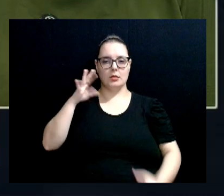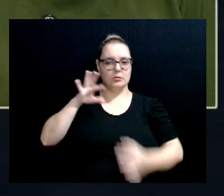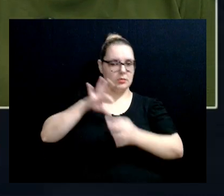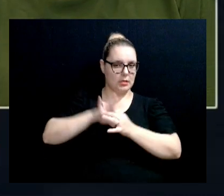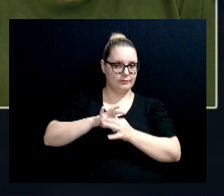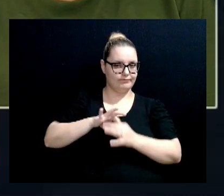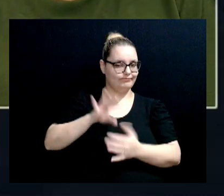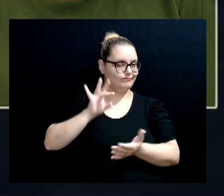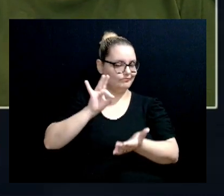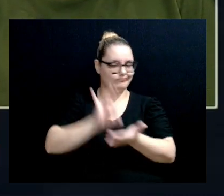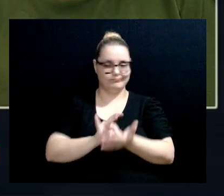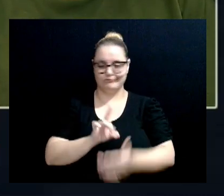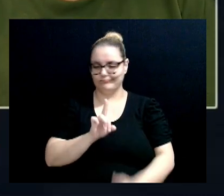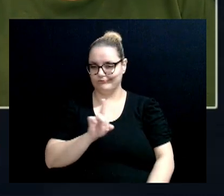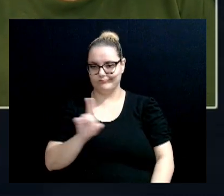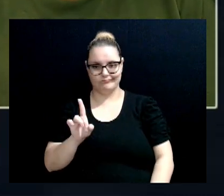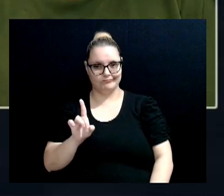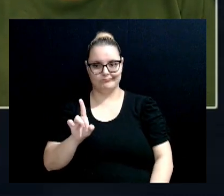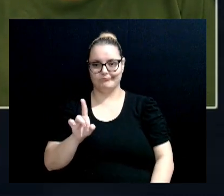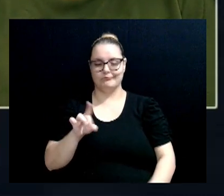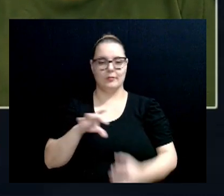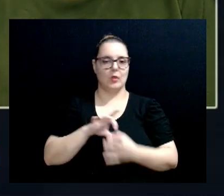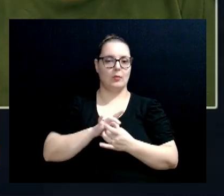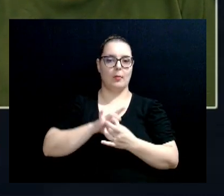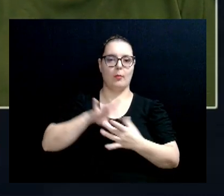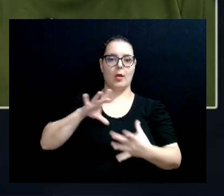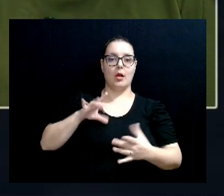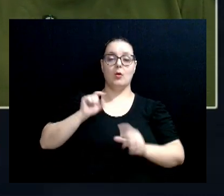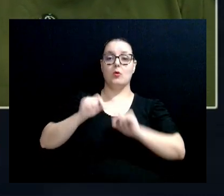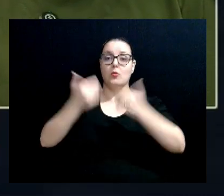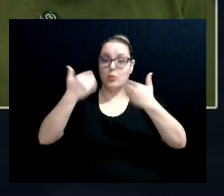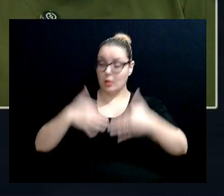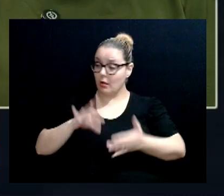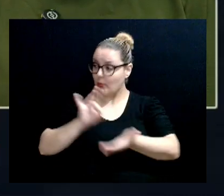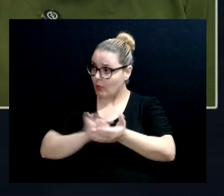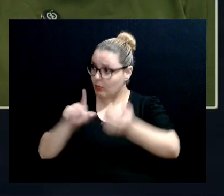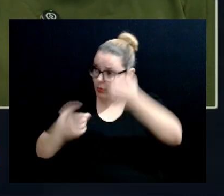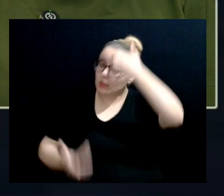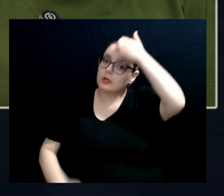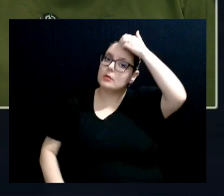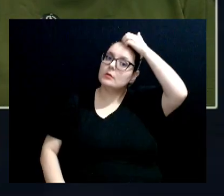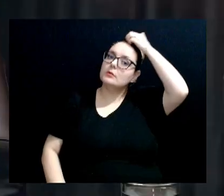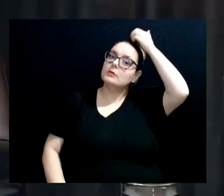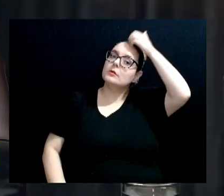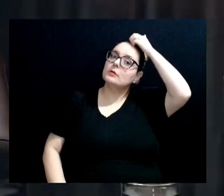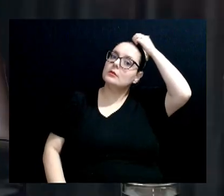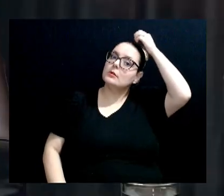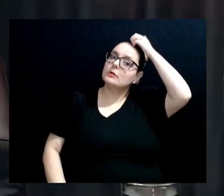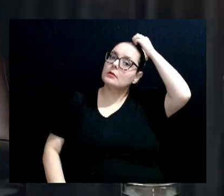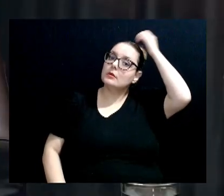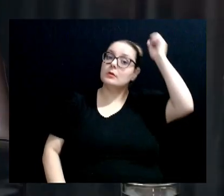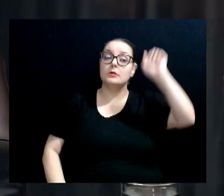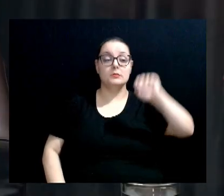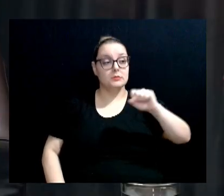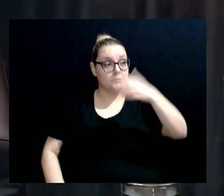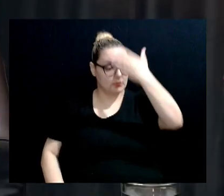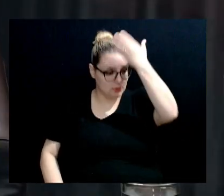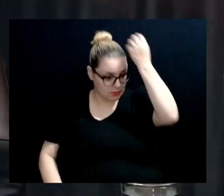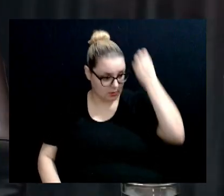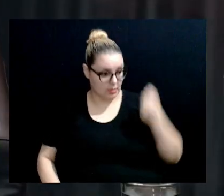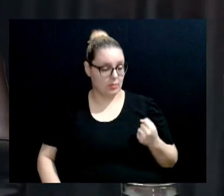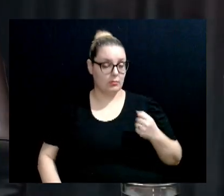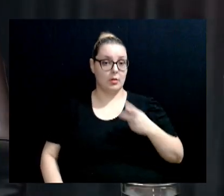verdade é uma desconexão com quem nós somos, não é? Exatamente, Rúbia. Eu até digo que é uma perda